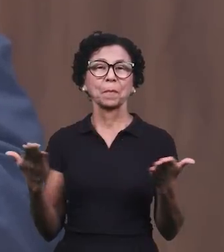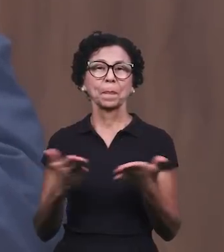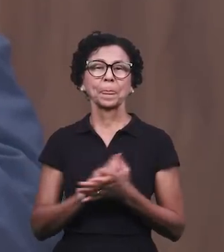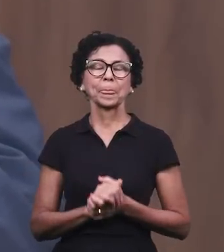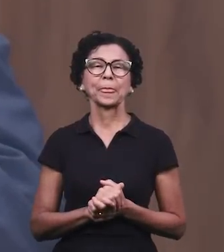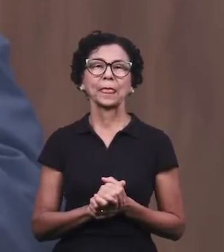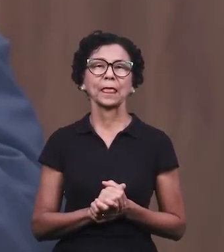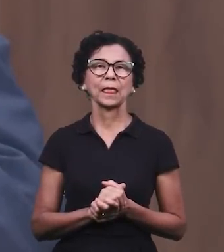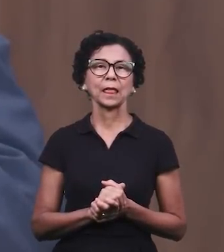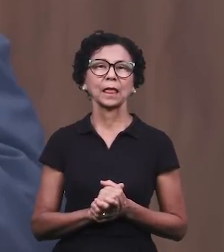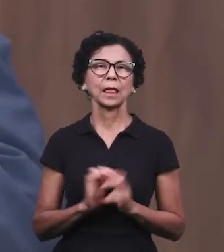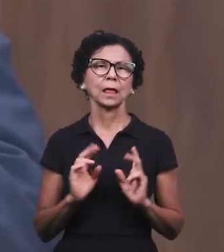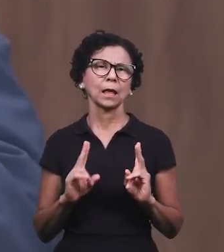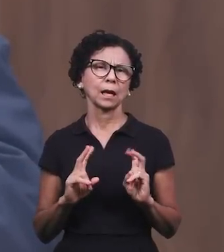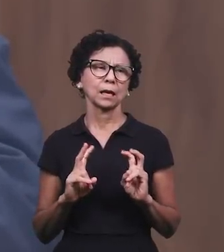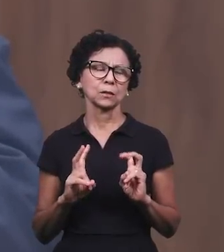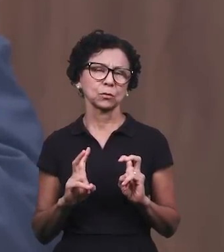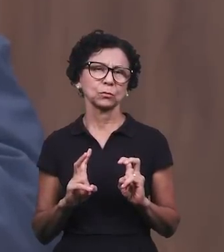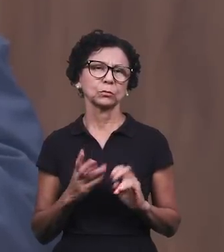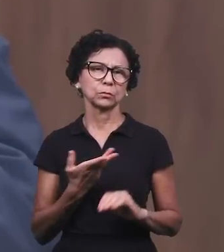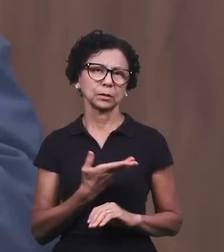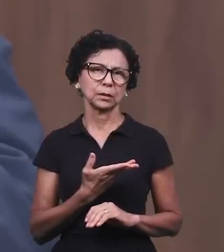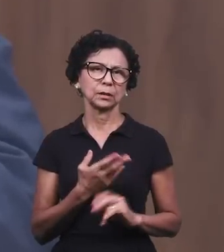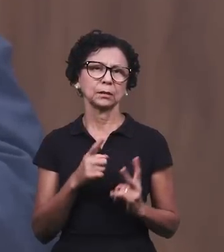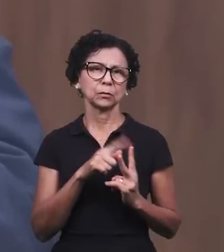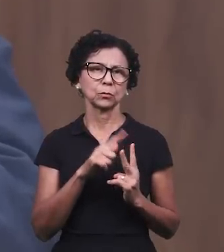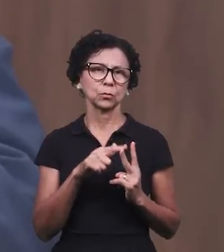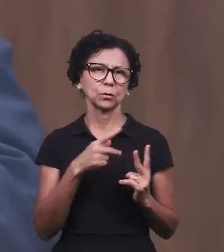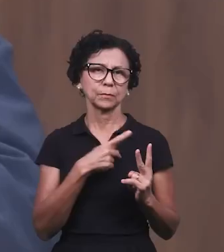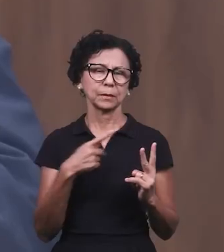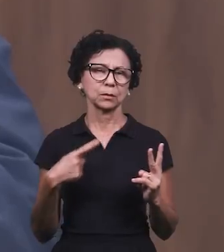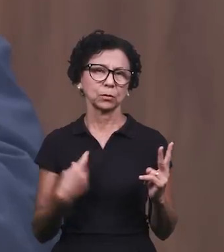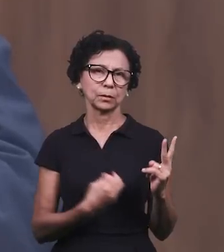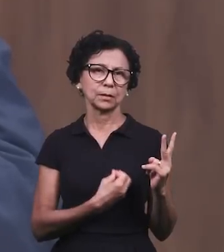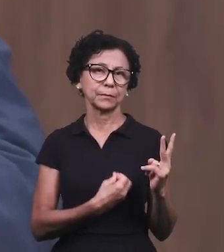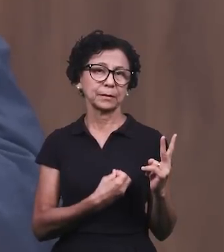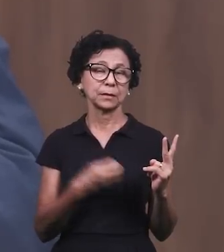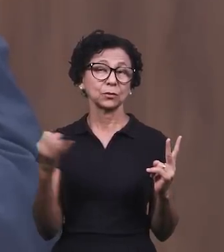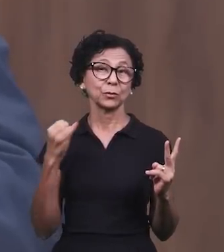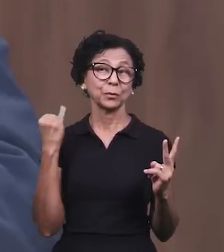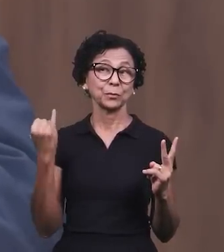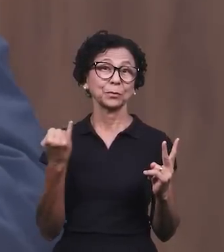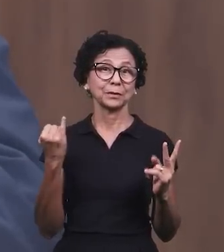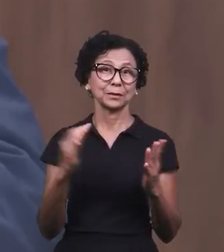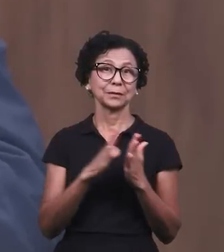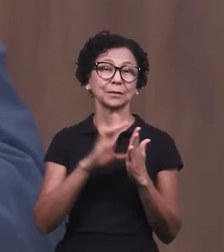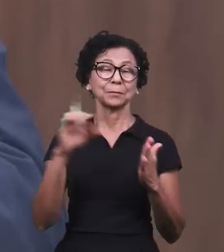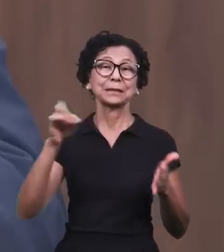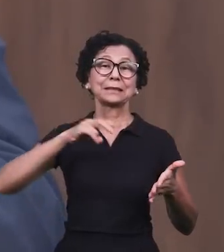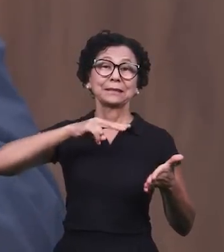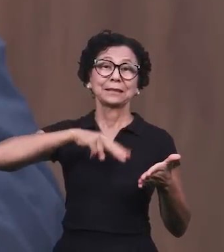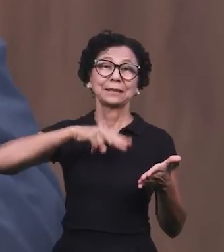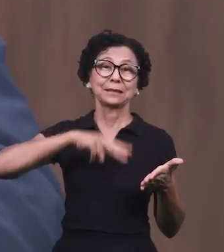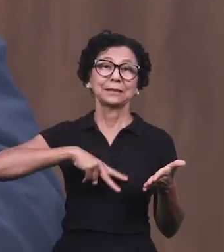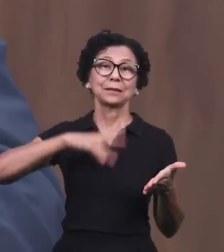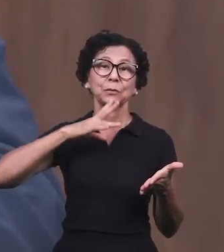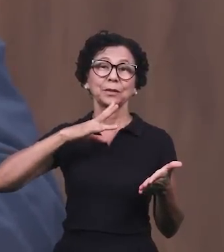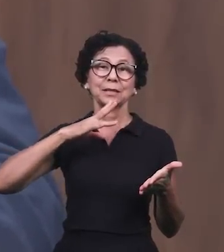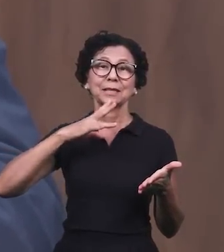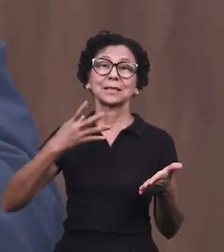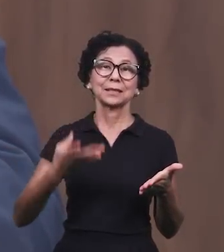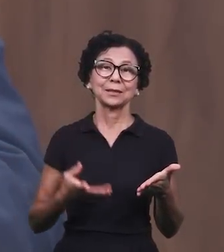começar a conversar com os nossos irmãos acerca da palavra, a importância da palavra, da leitura da